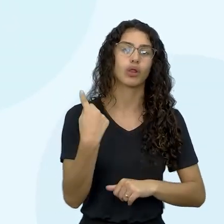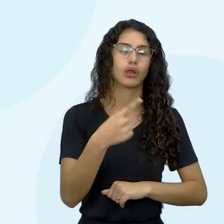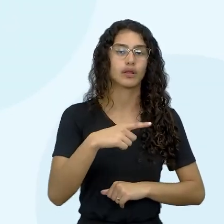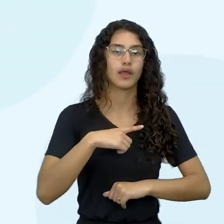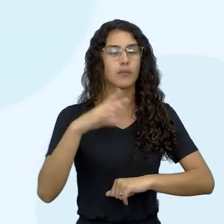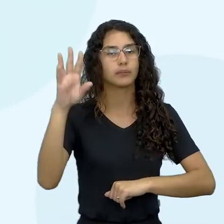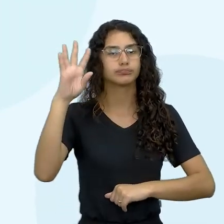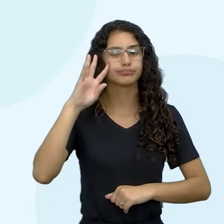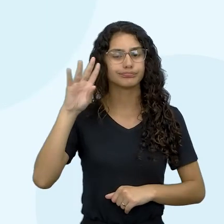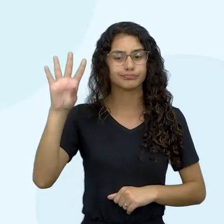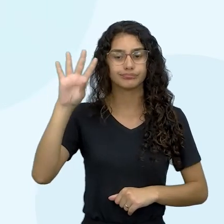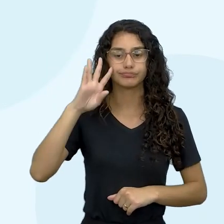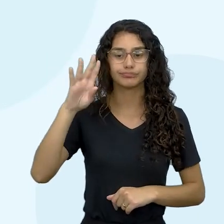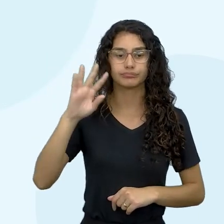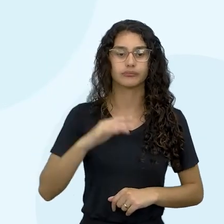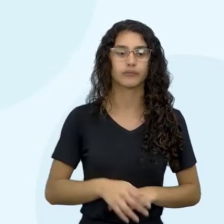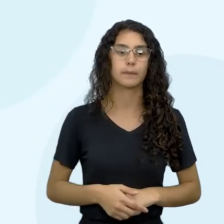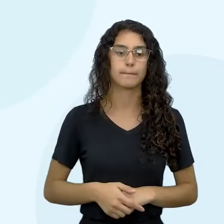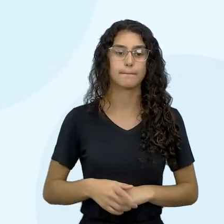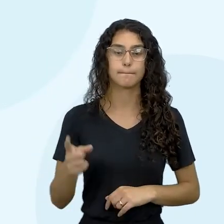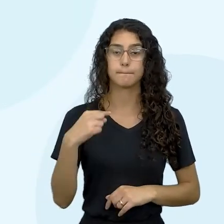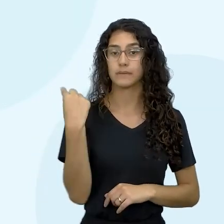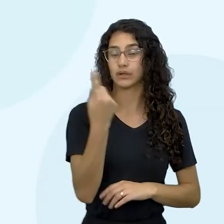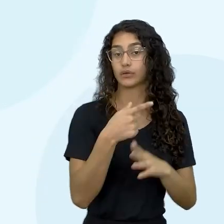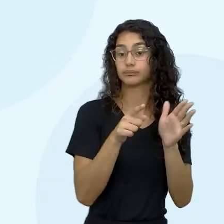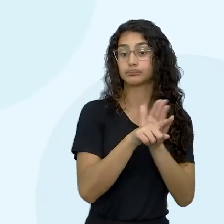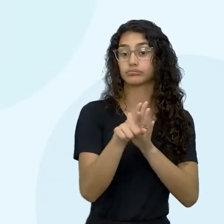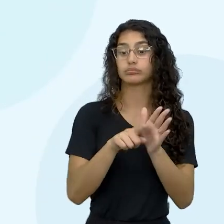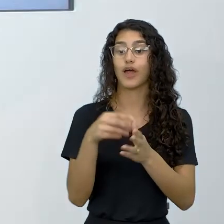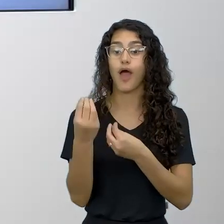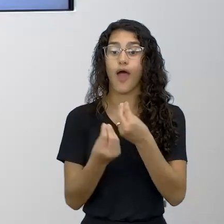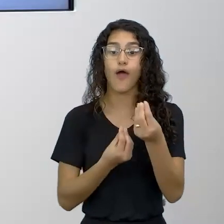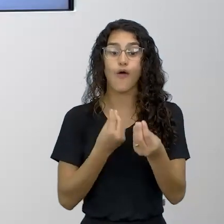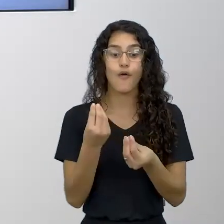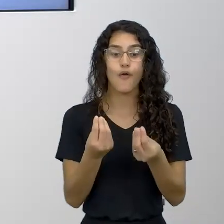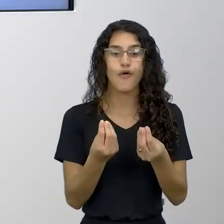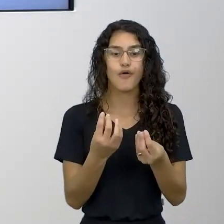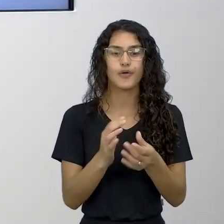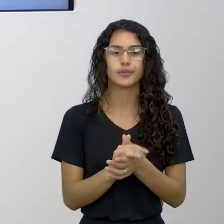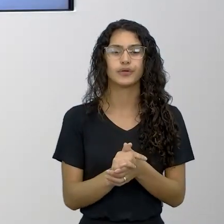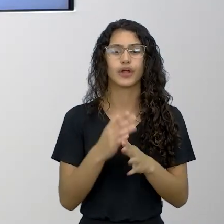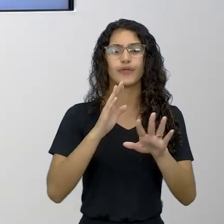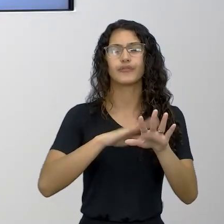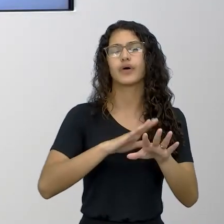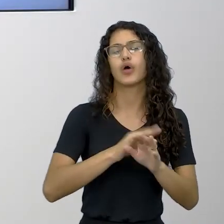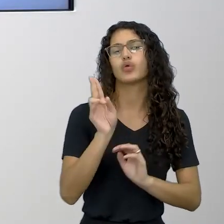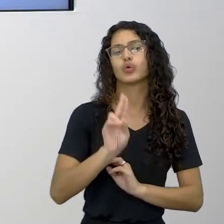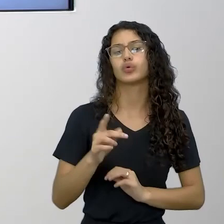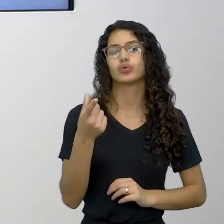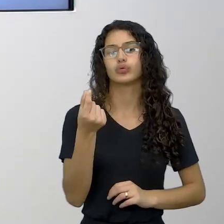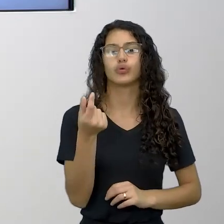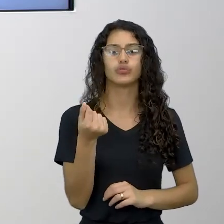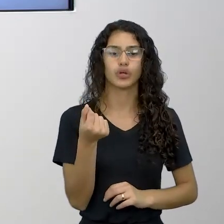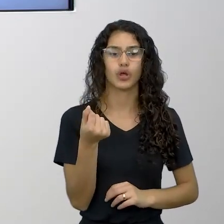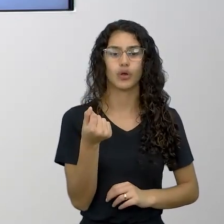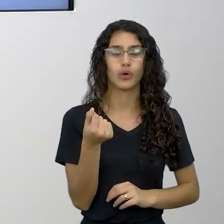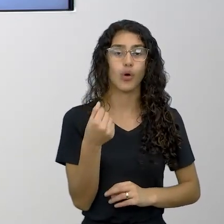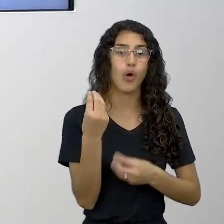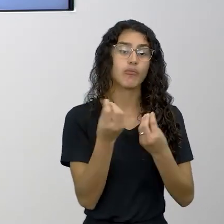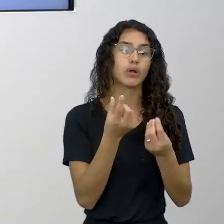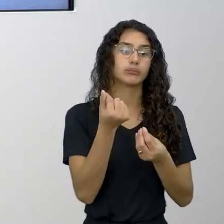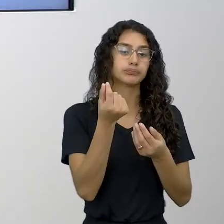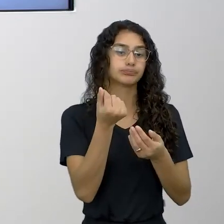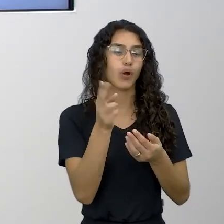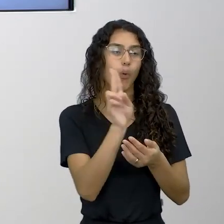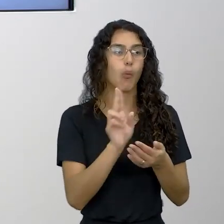aí uma reflexão para a gente se questionar como que a gente faz o uso aí do dinheiro, né? Como que a gente